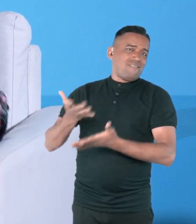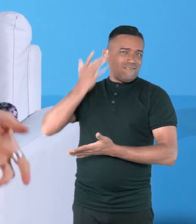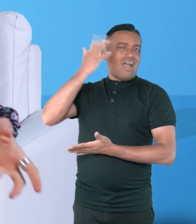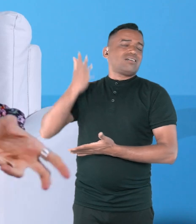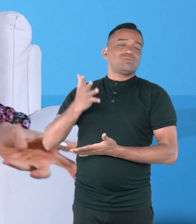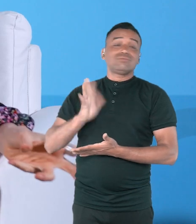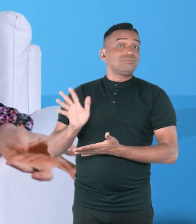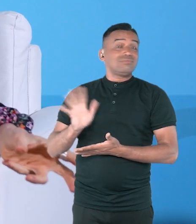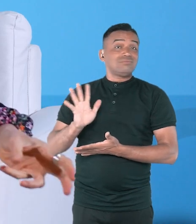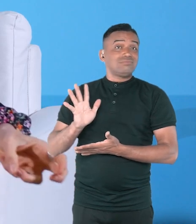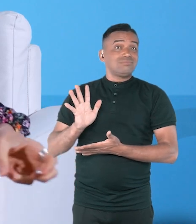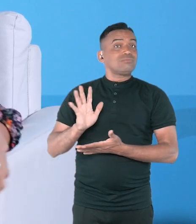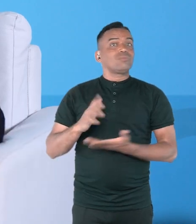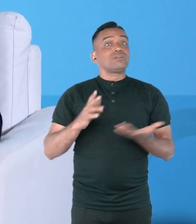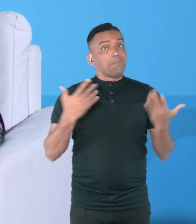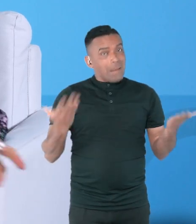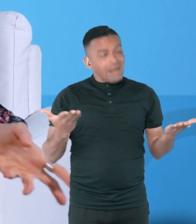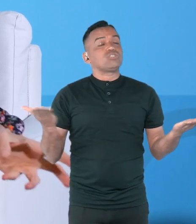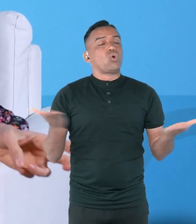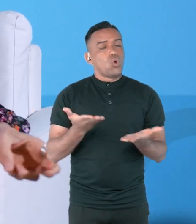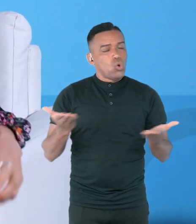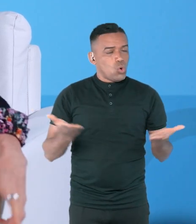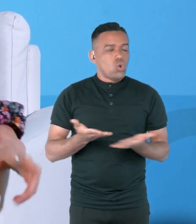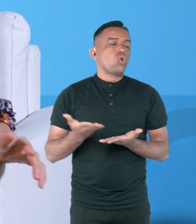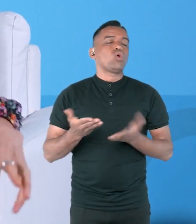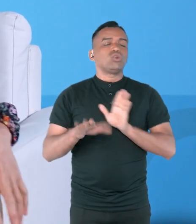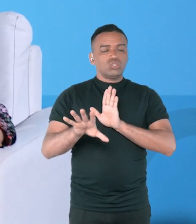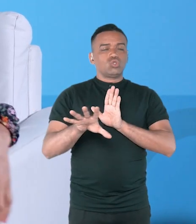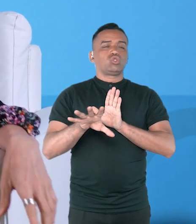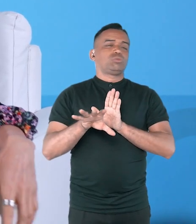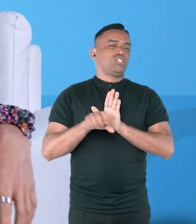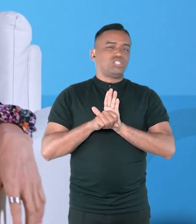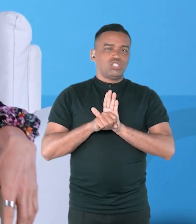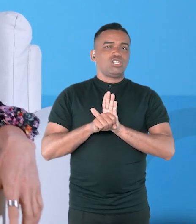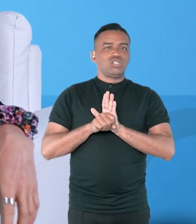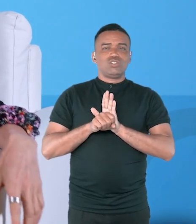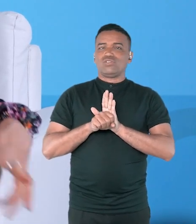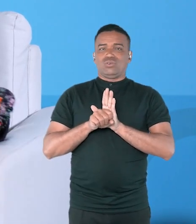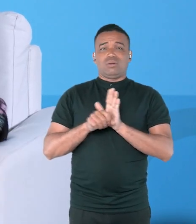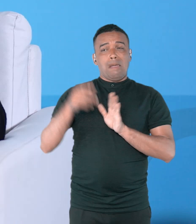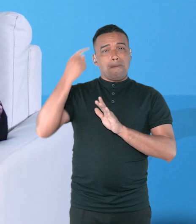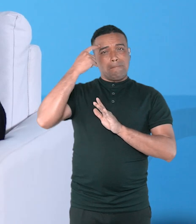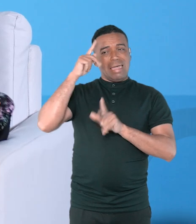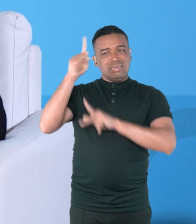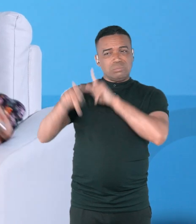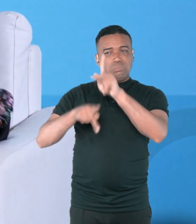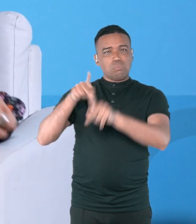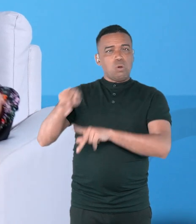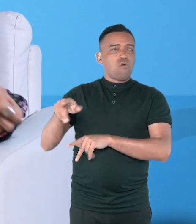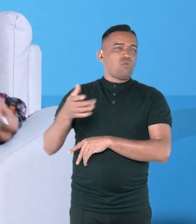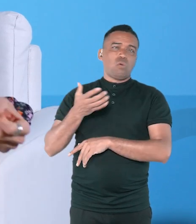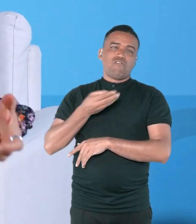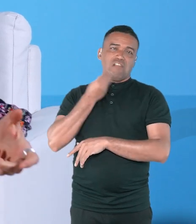gente aderisse às coisas. Mas há, sim, hoje, um empobrecimento subjetivo muito grande, um empobrecimento